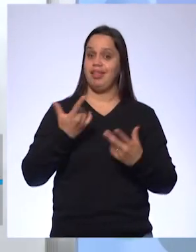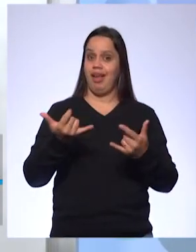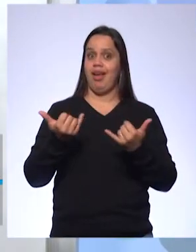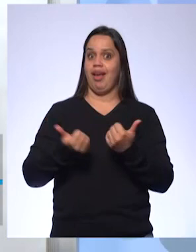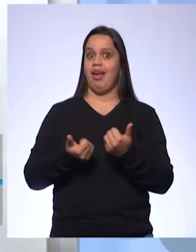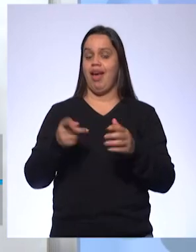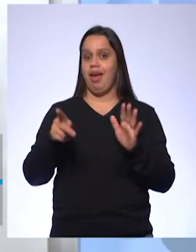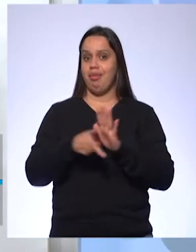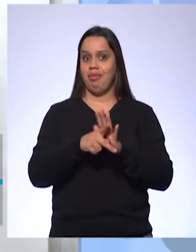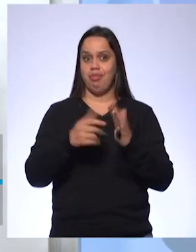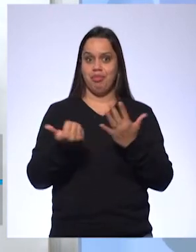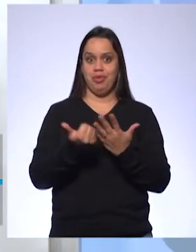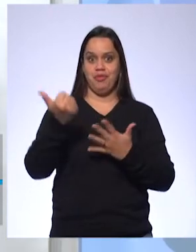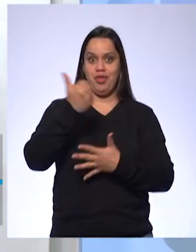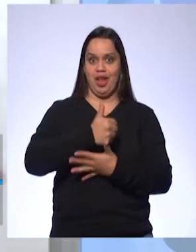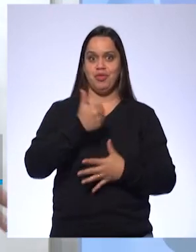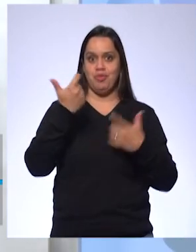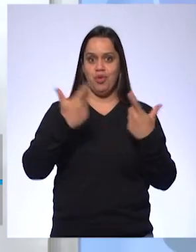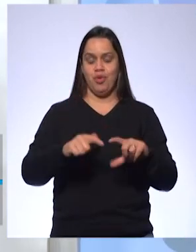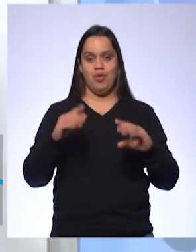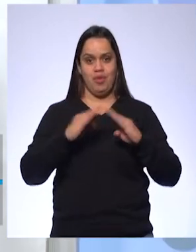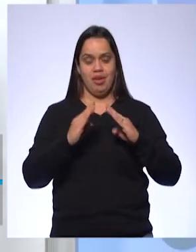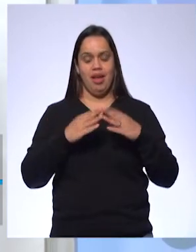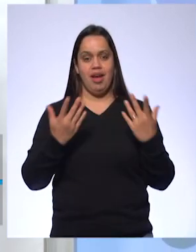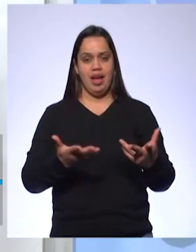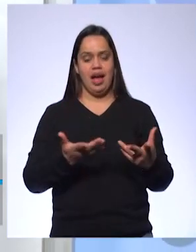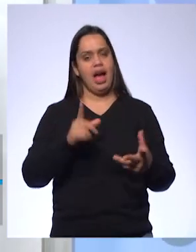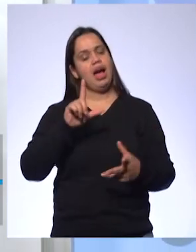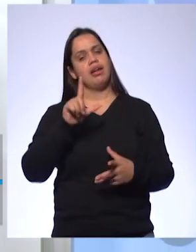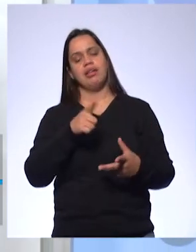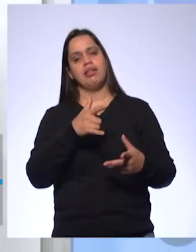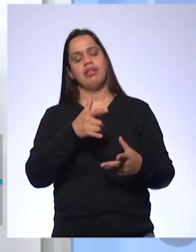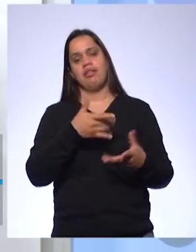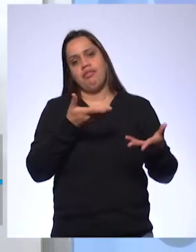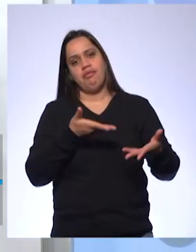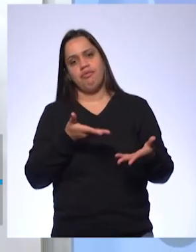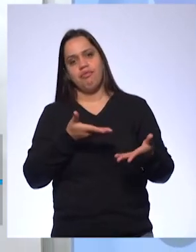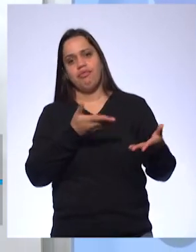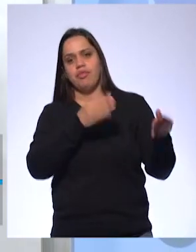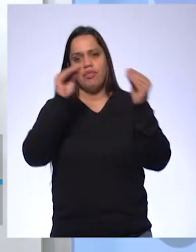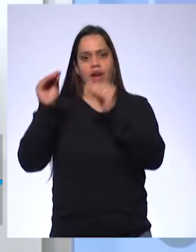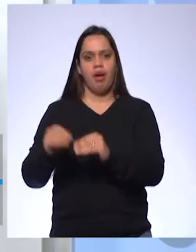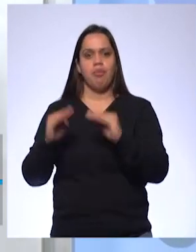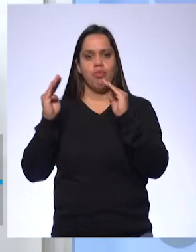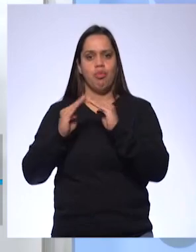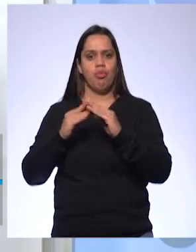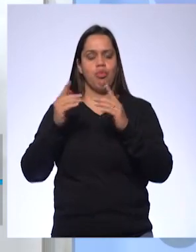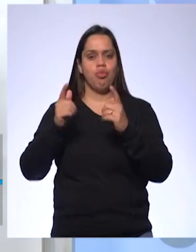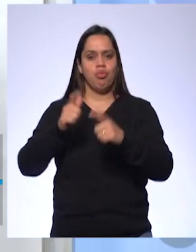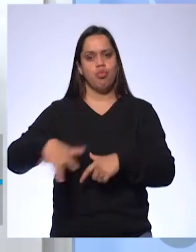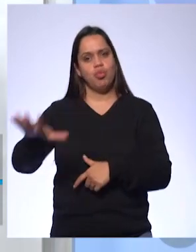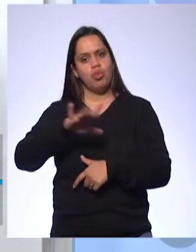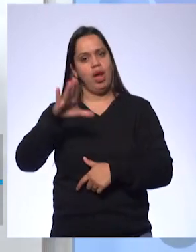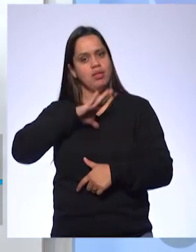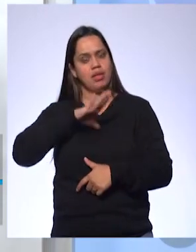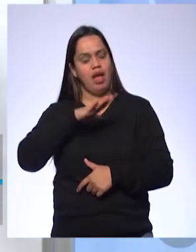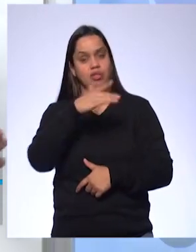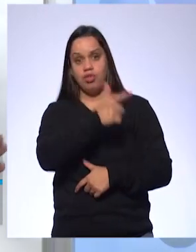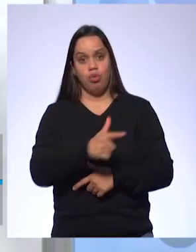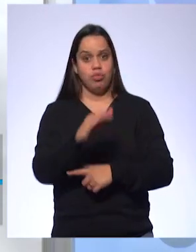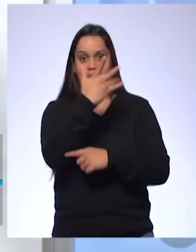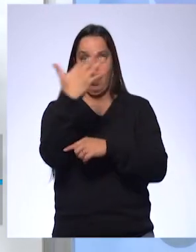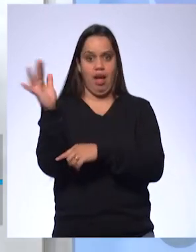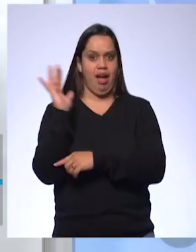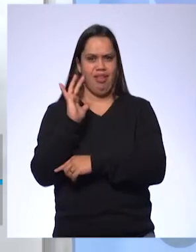para uma cidade um pouco mais, digamos assim, desarborizada, né?